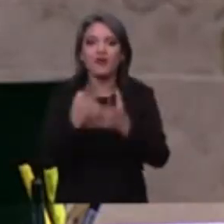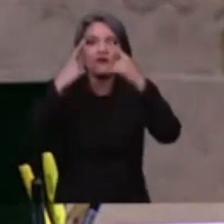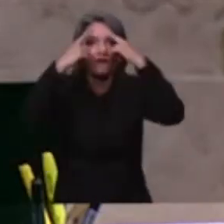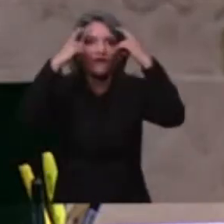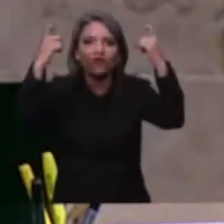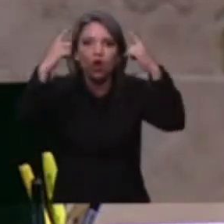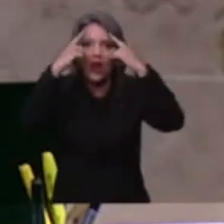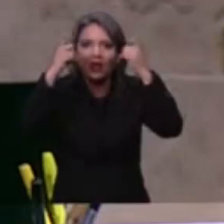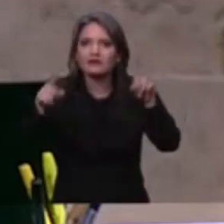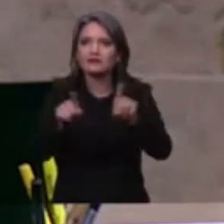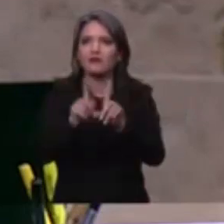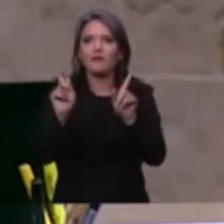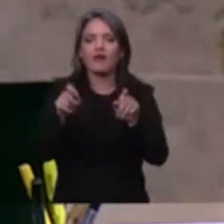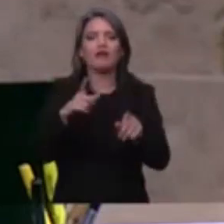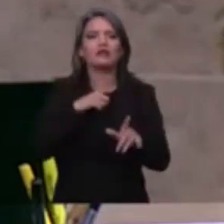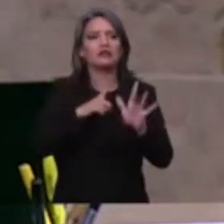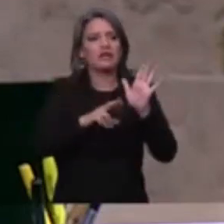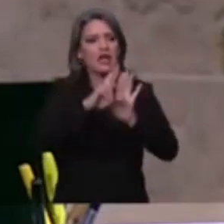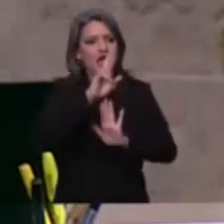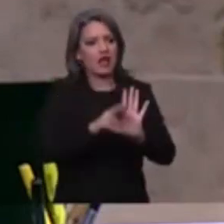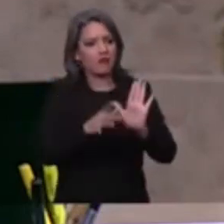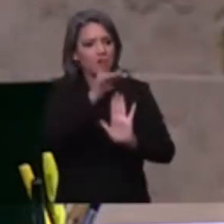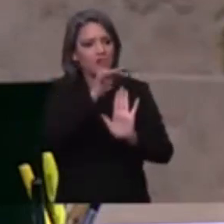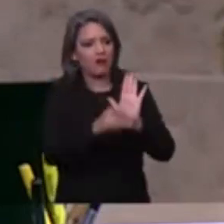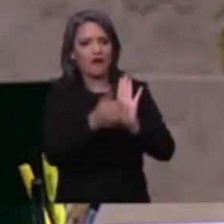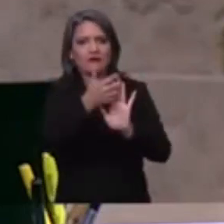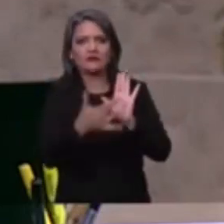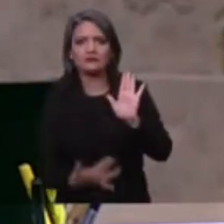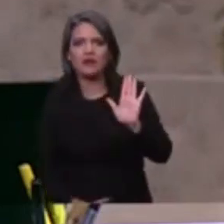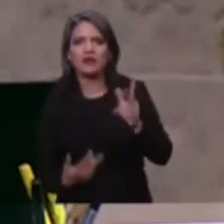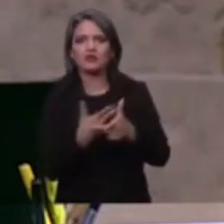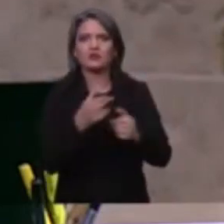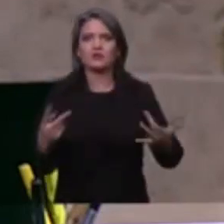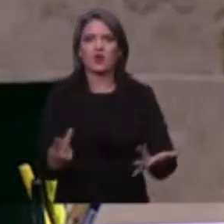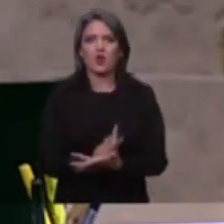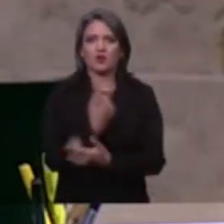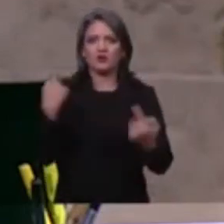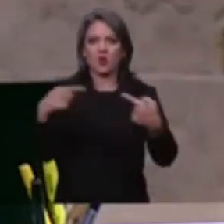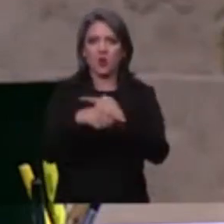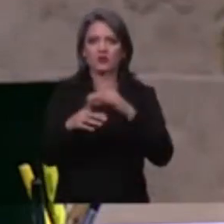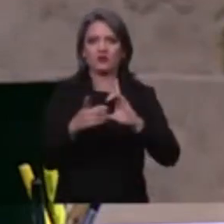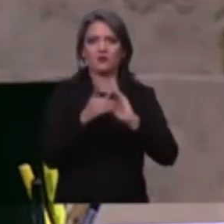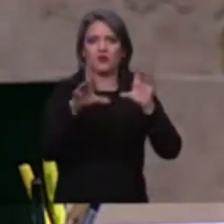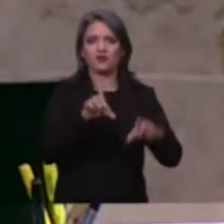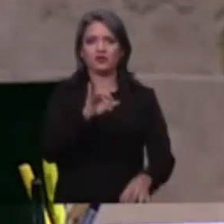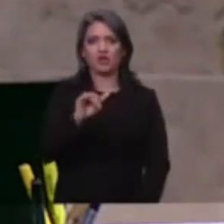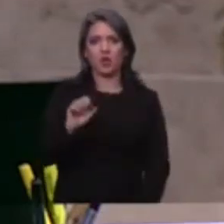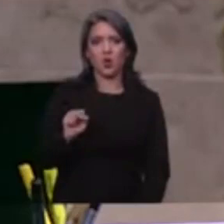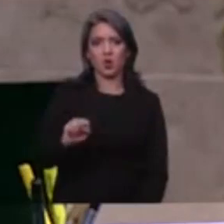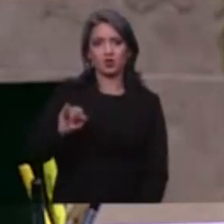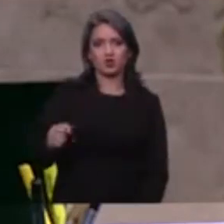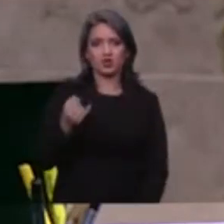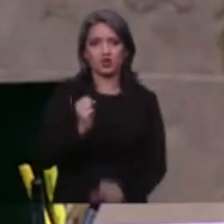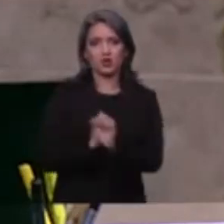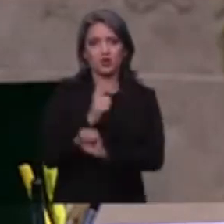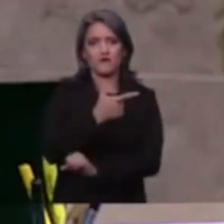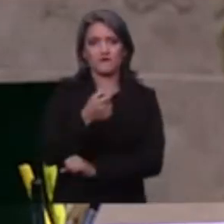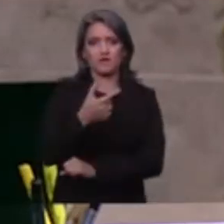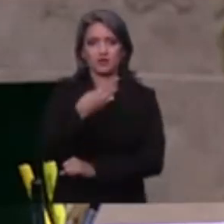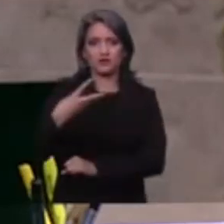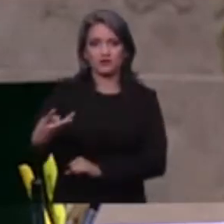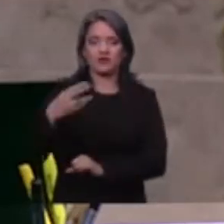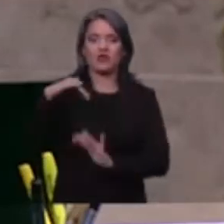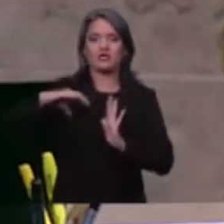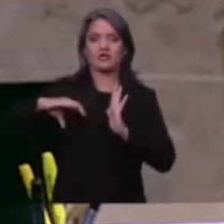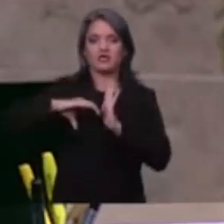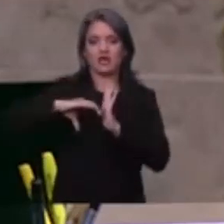no relatório preliminar sobre os atos antidemocráticos ocorridos no dia 8/1/2023, na sede do Senado